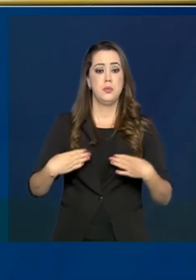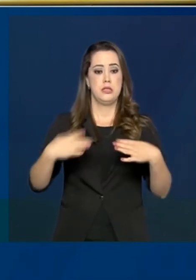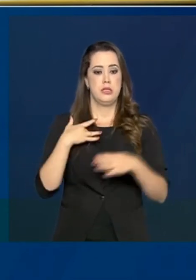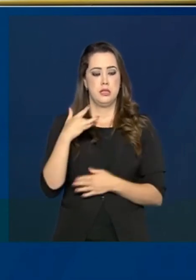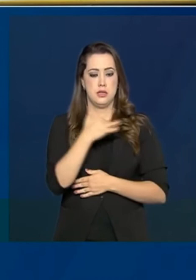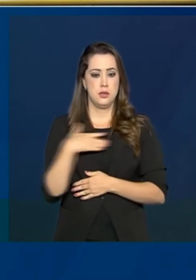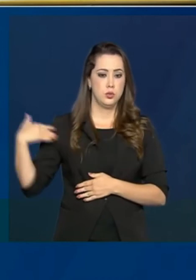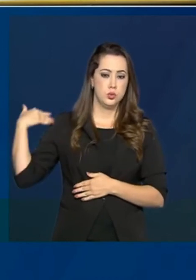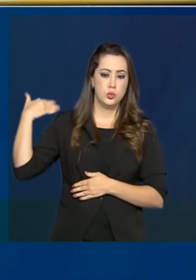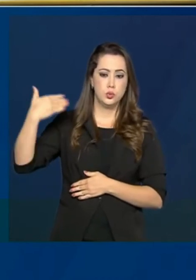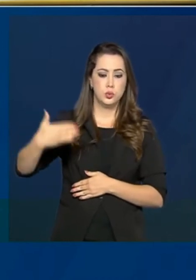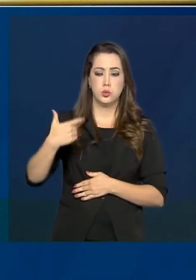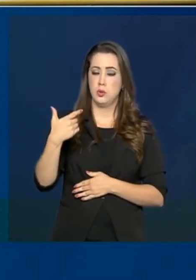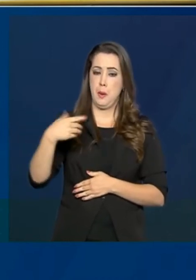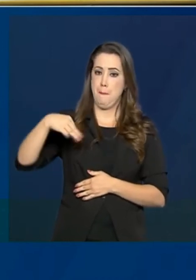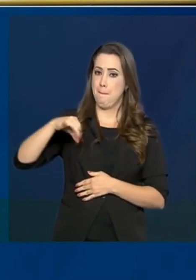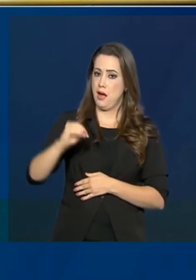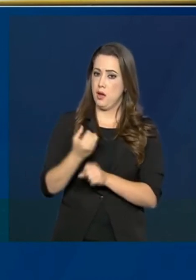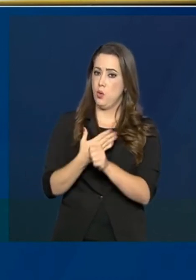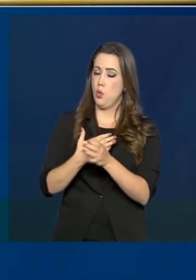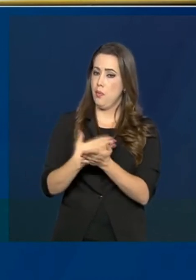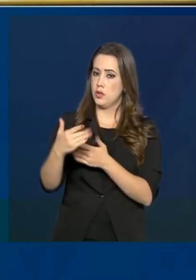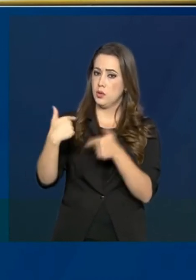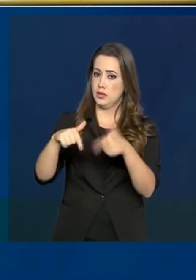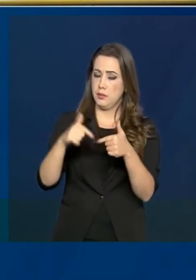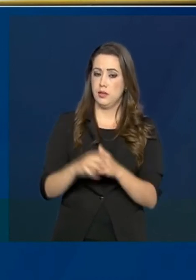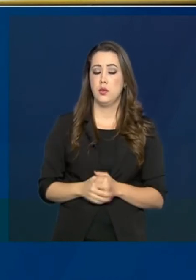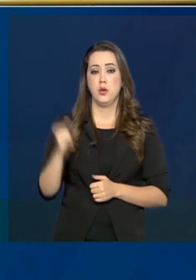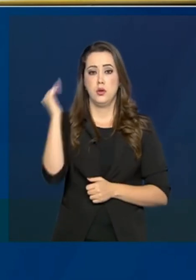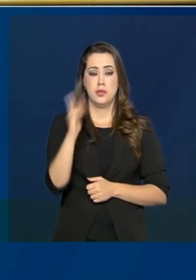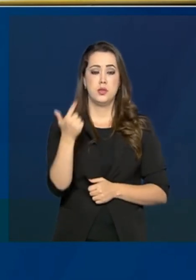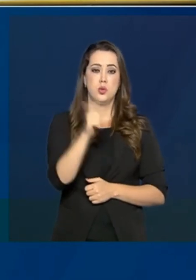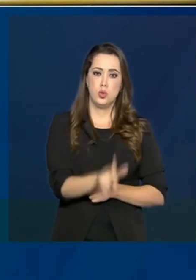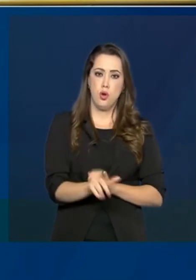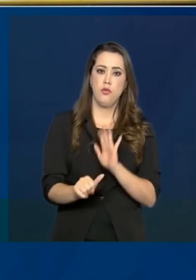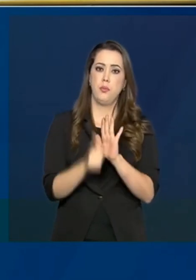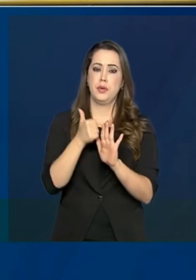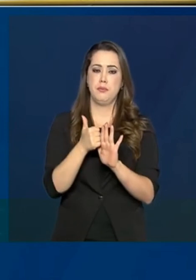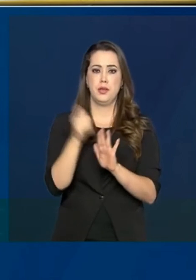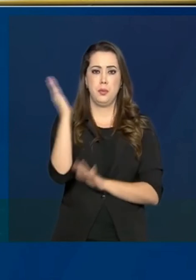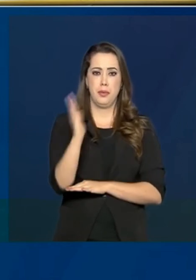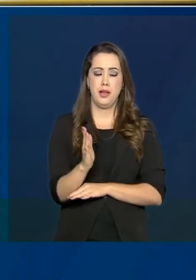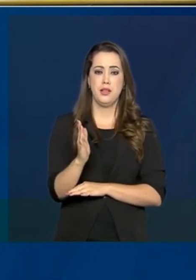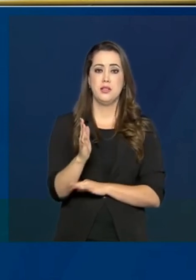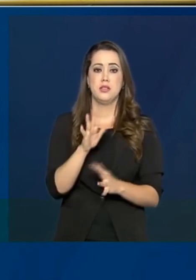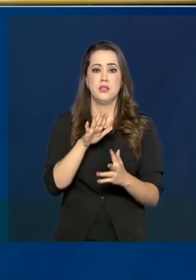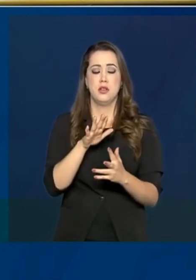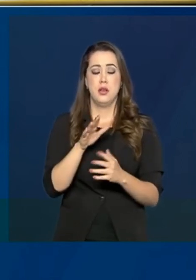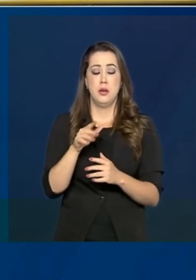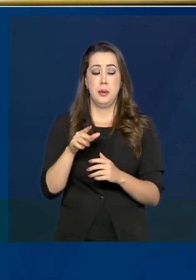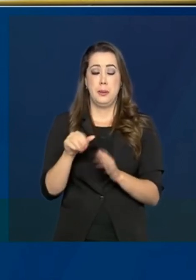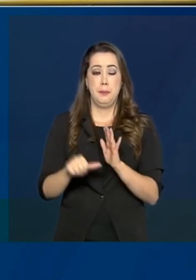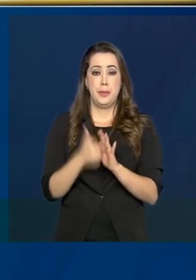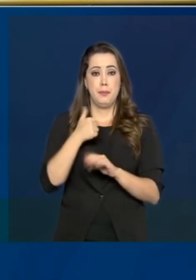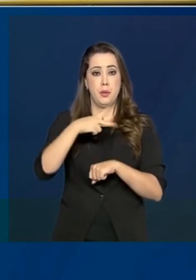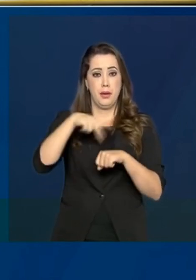Saúde desde maio de 2020, ou seja, o Brasil, de novo, é o primeiro país do mundo que antecipa a quarta onda, que é a onda de danos à